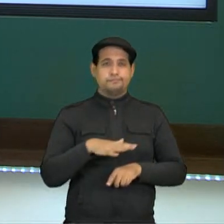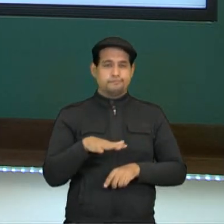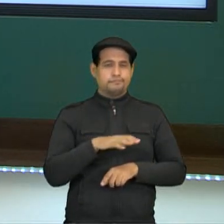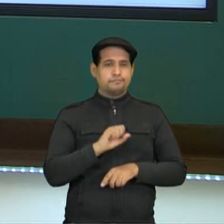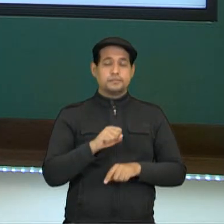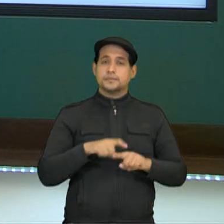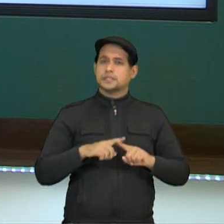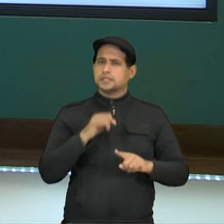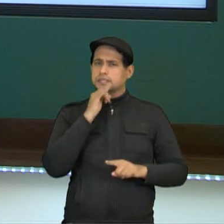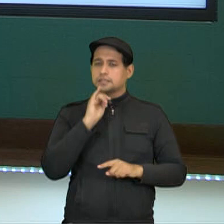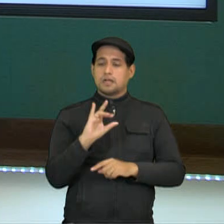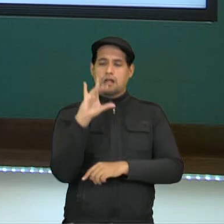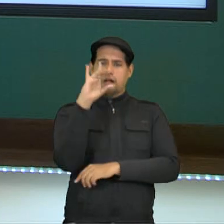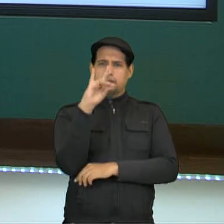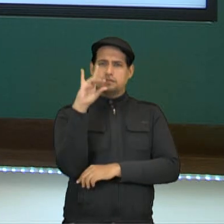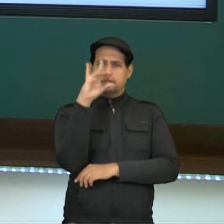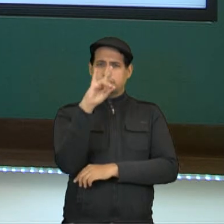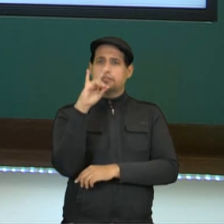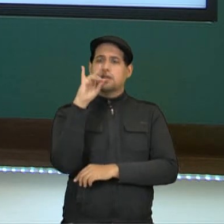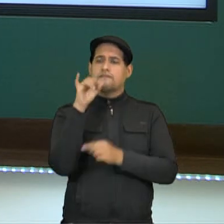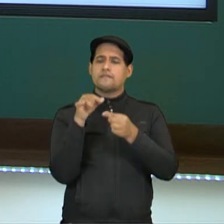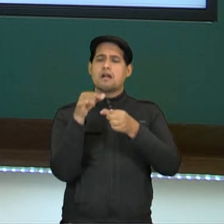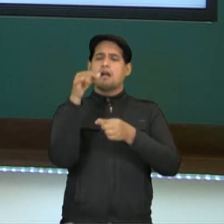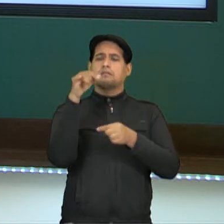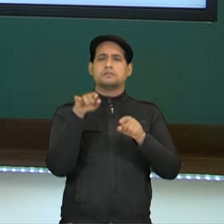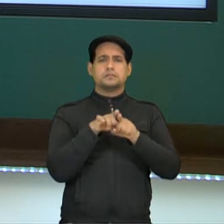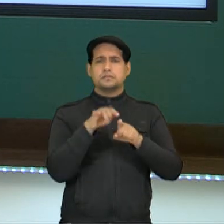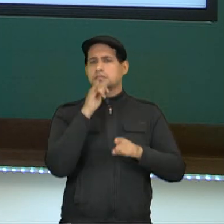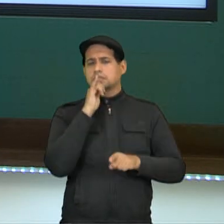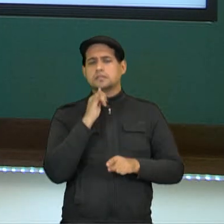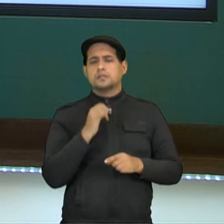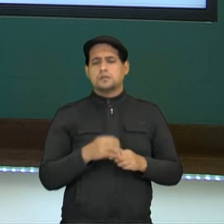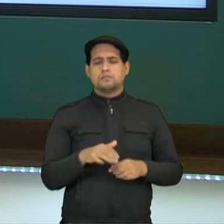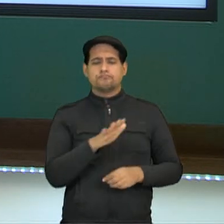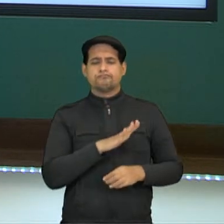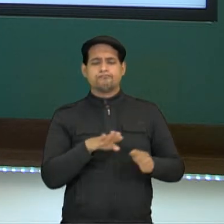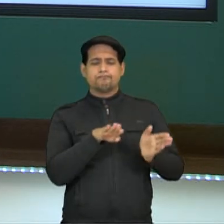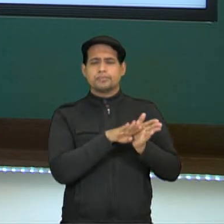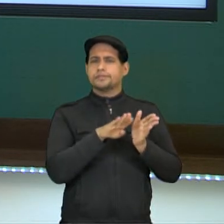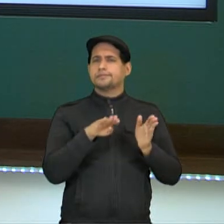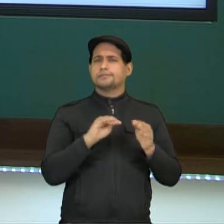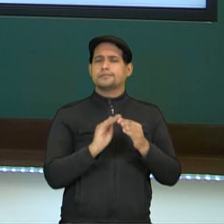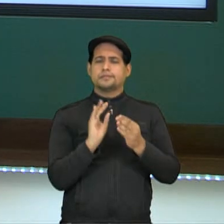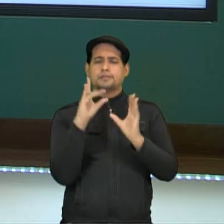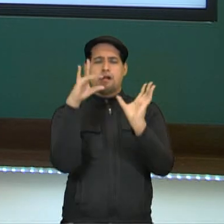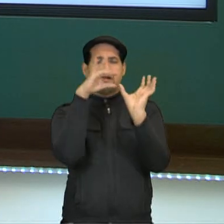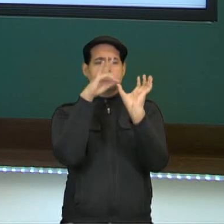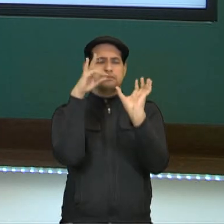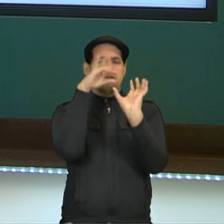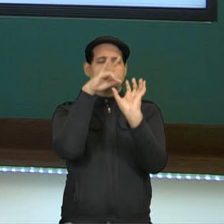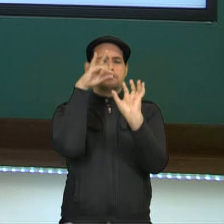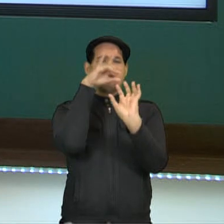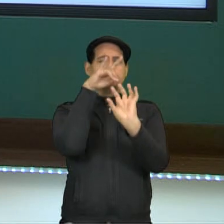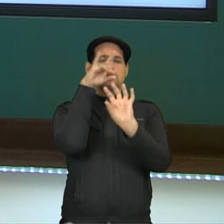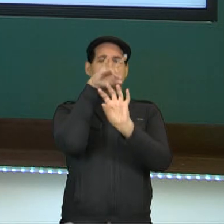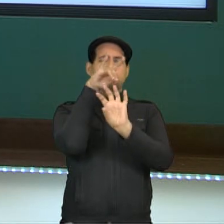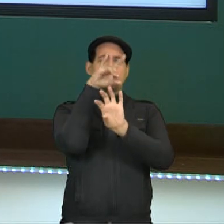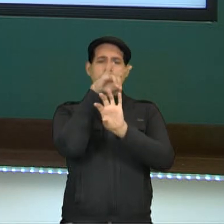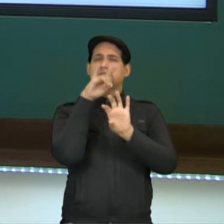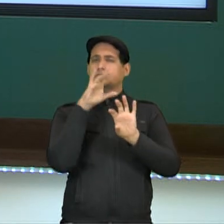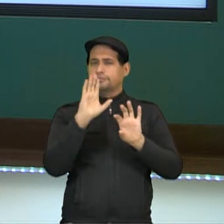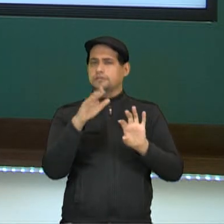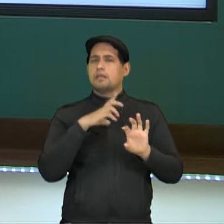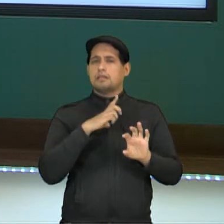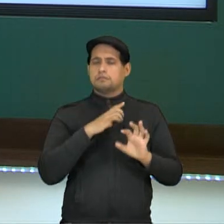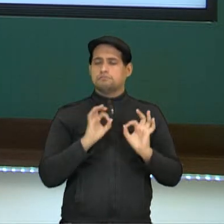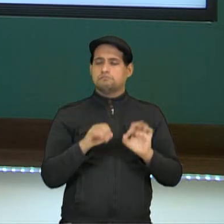ou seja, as girafas de pescoço grande, como elas alcançavam as copas e se alimentavam, elas estavam mais